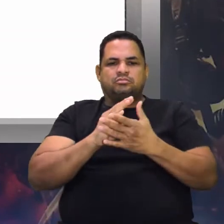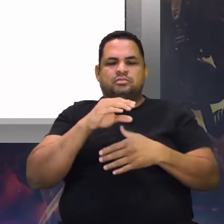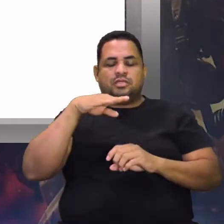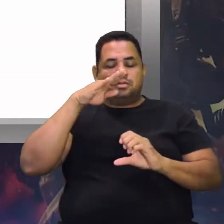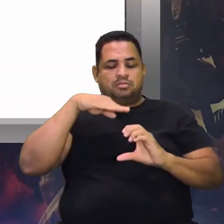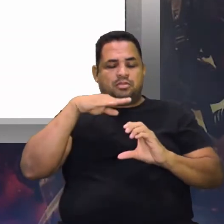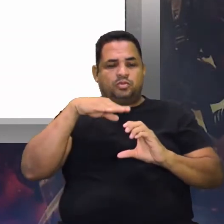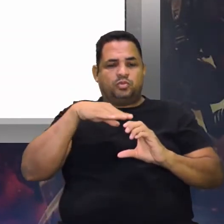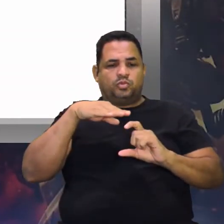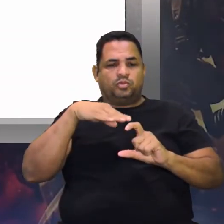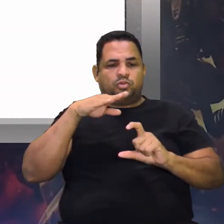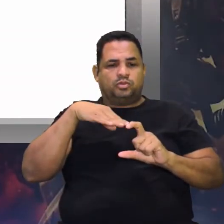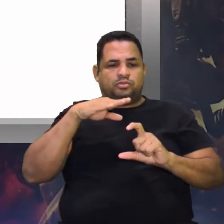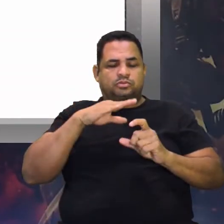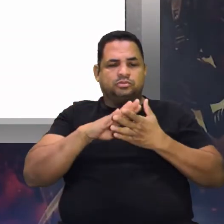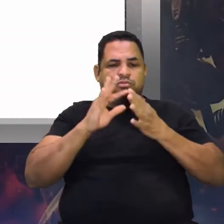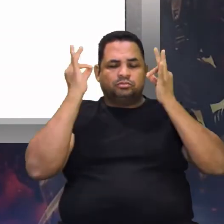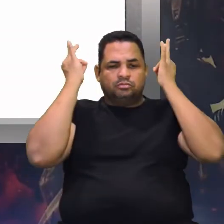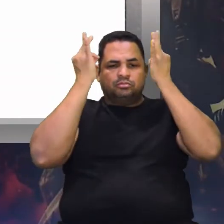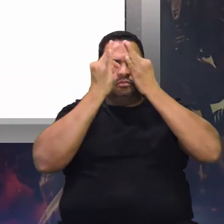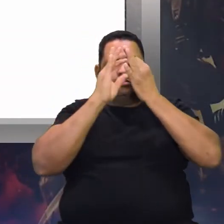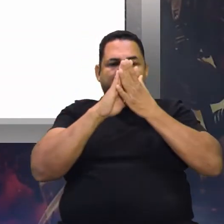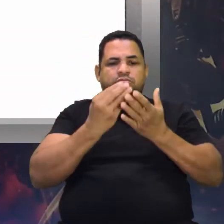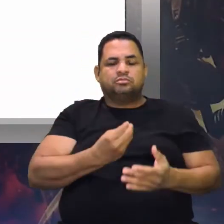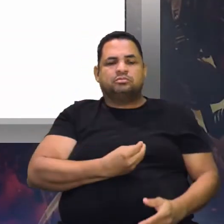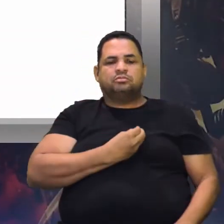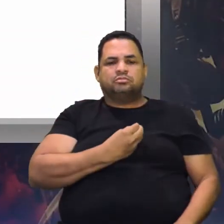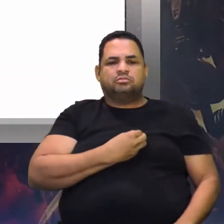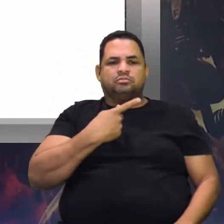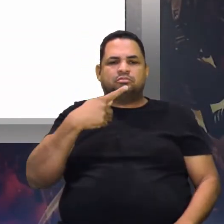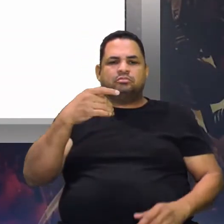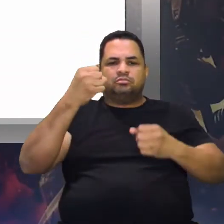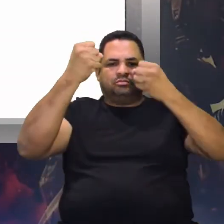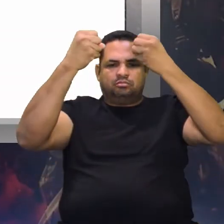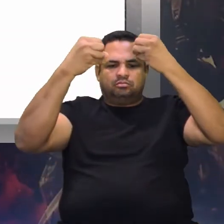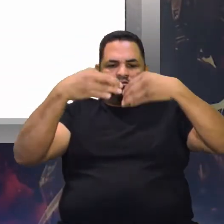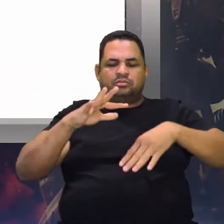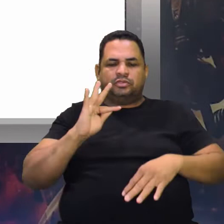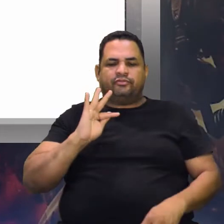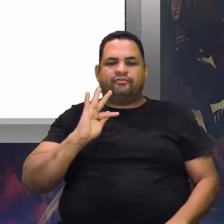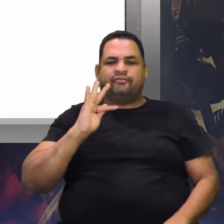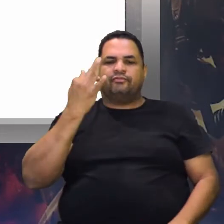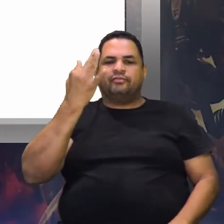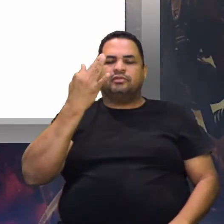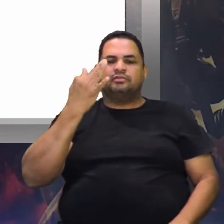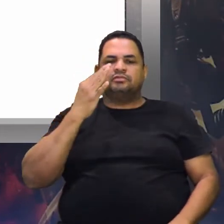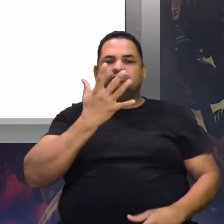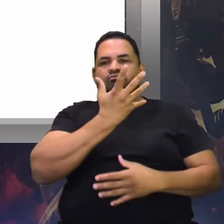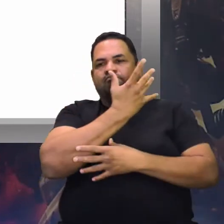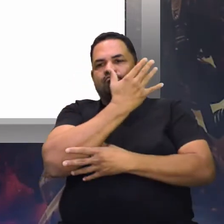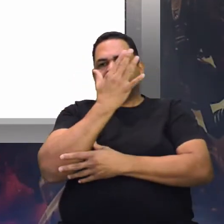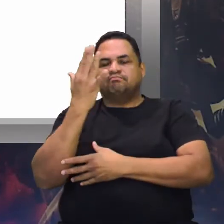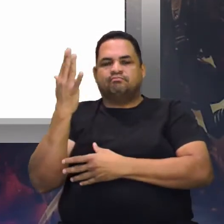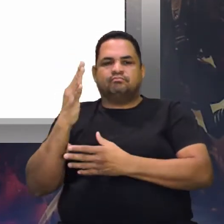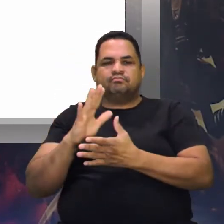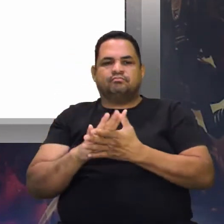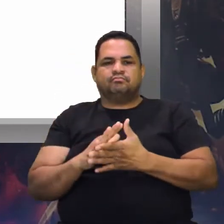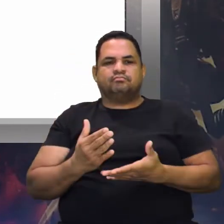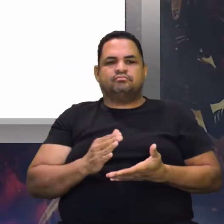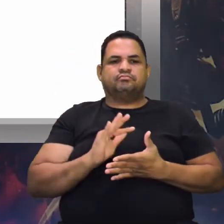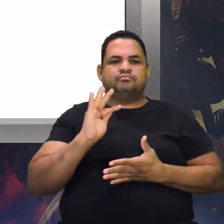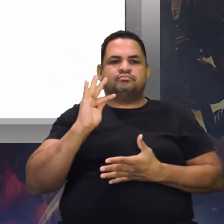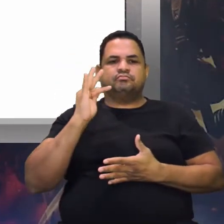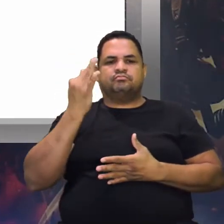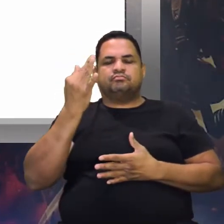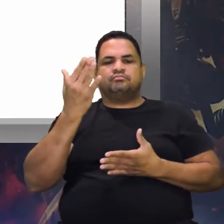grega, ela é muito presente para explicar os fenômenos da natureza, os